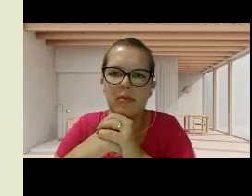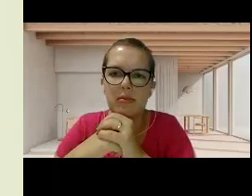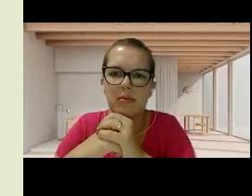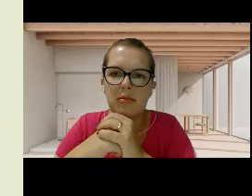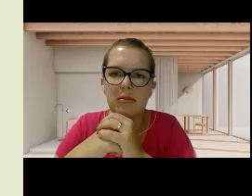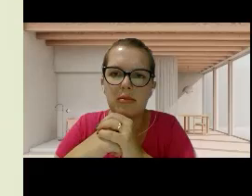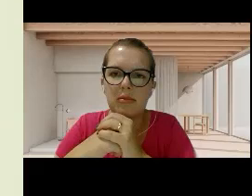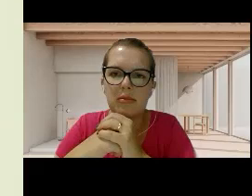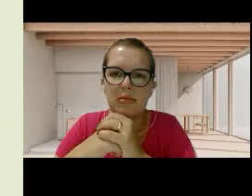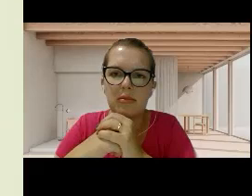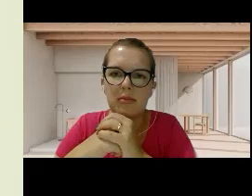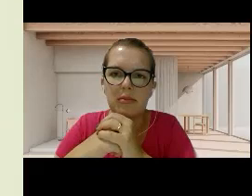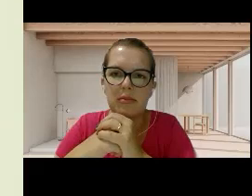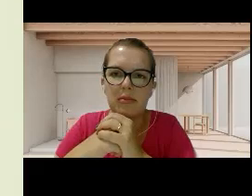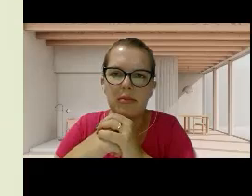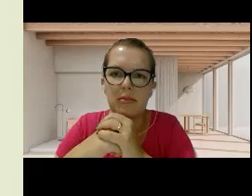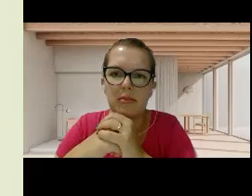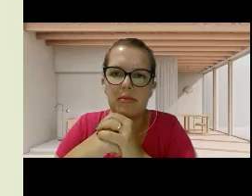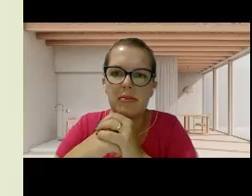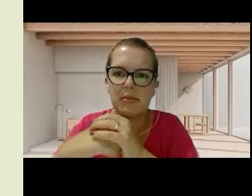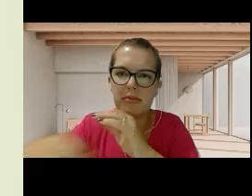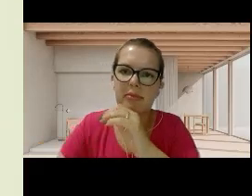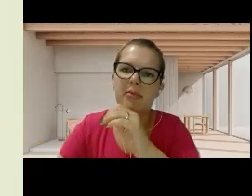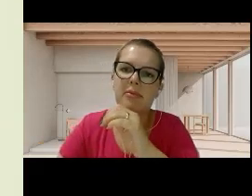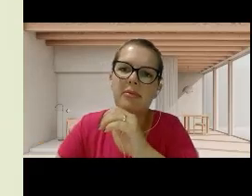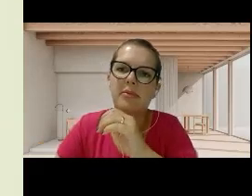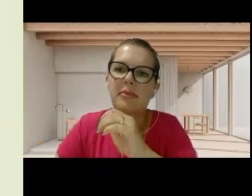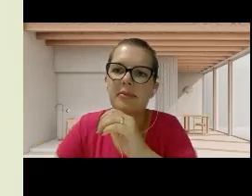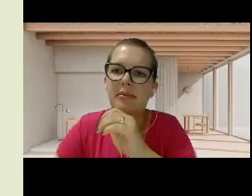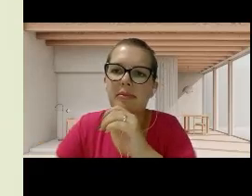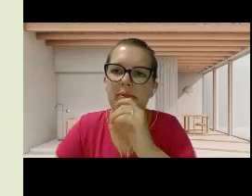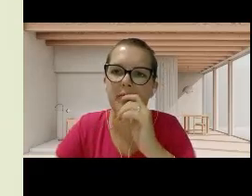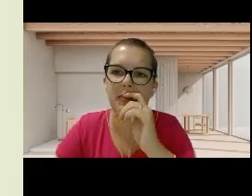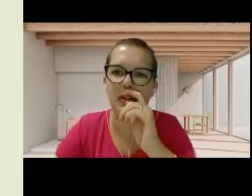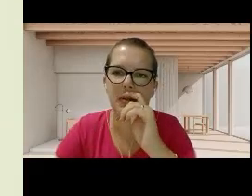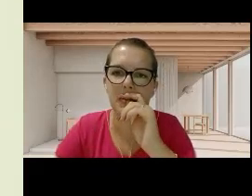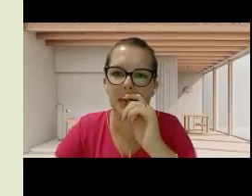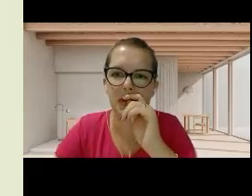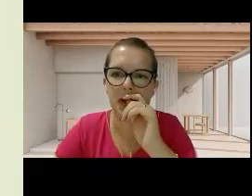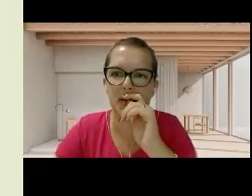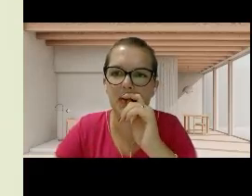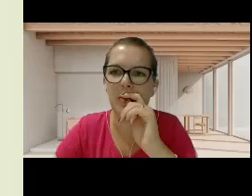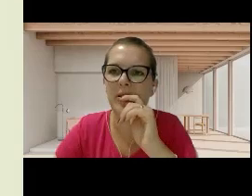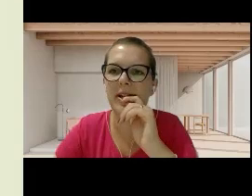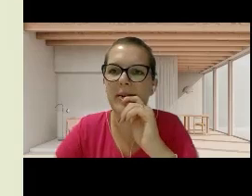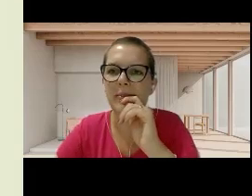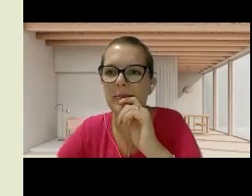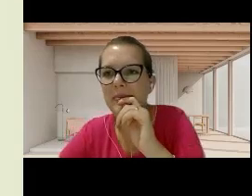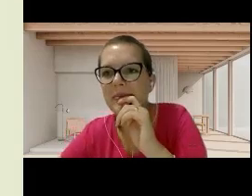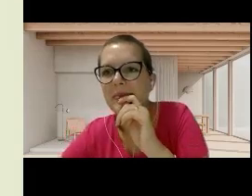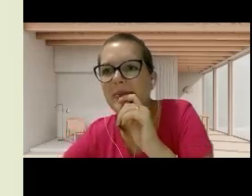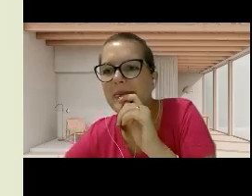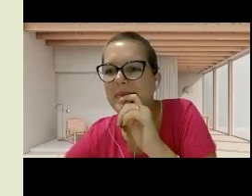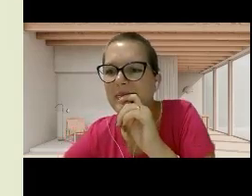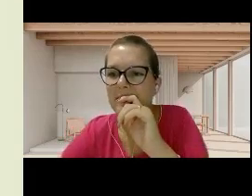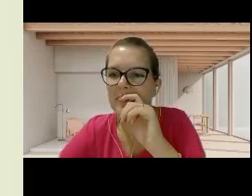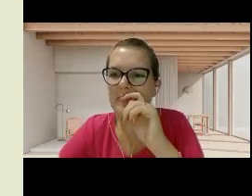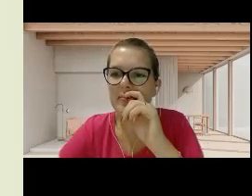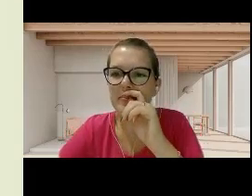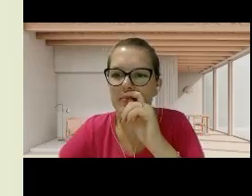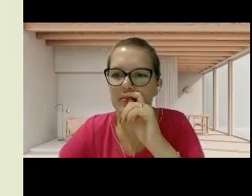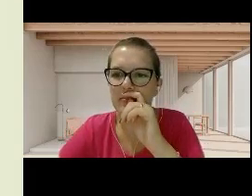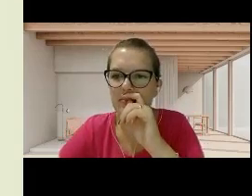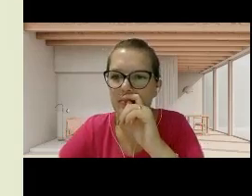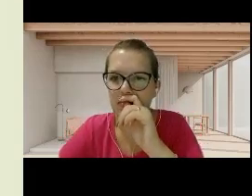vai para a subestação e vai para os outros locais. Tá bom? Basicamente é isso. Rafael, segue, filho.